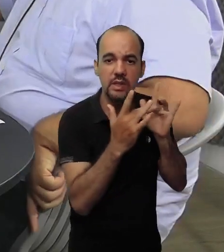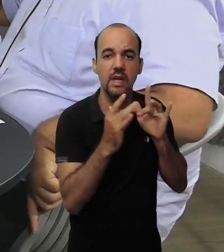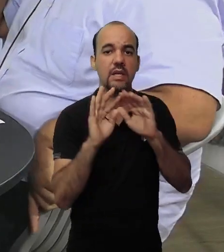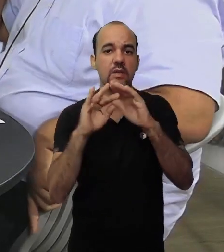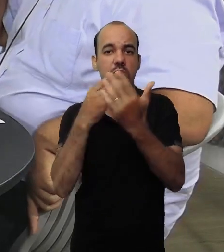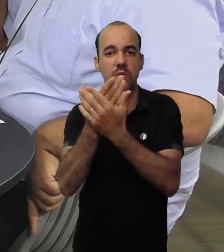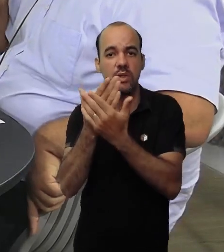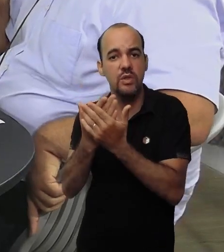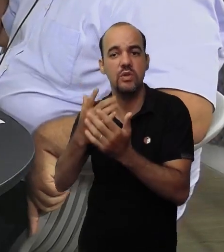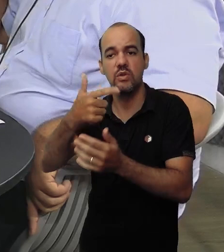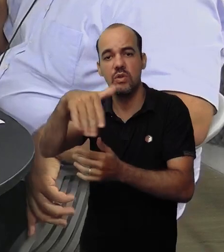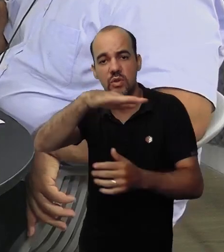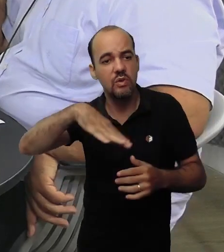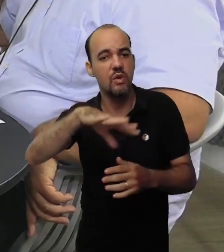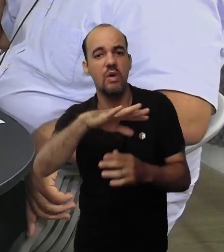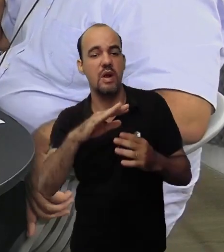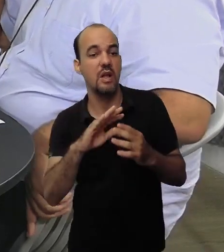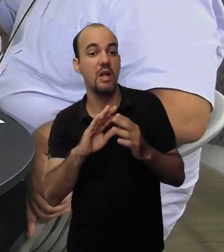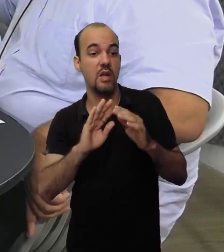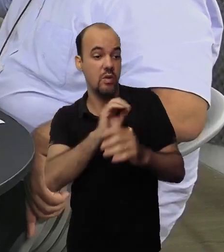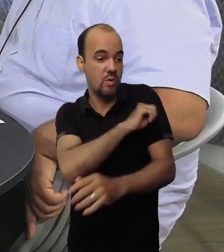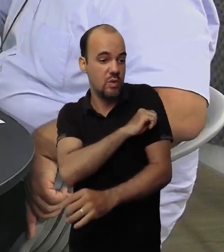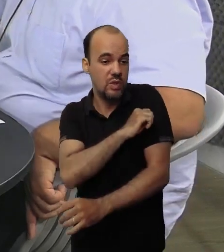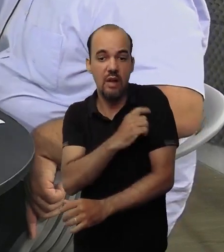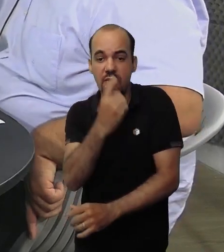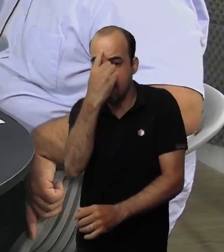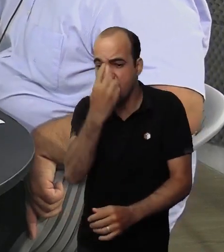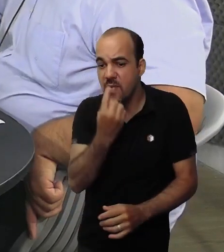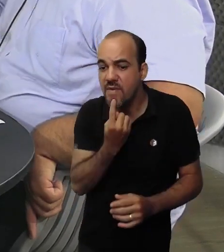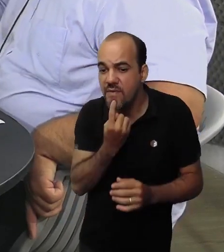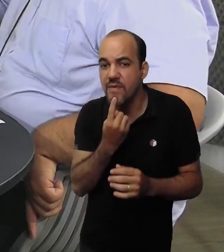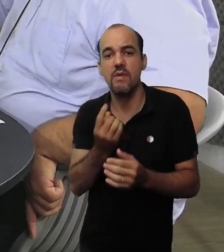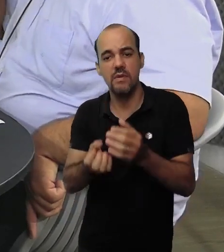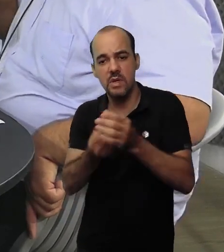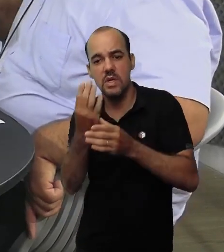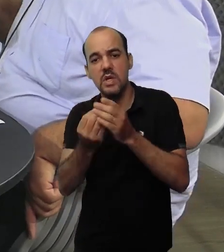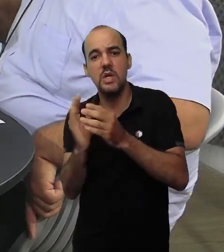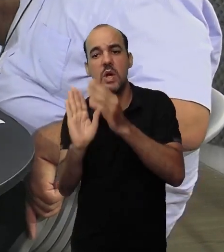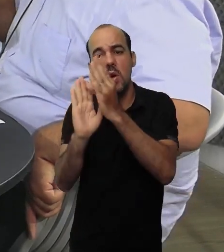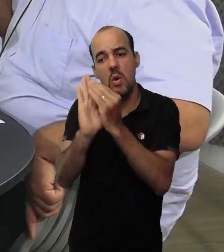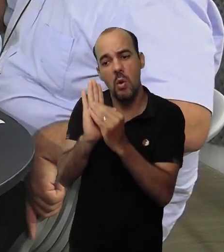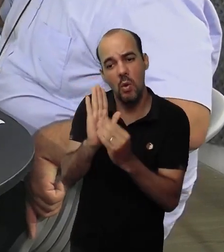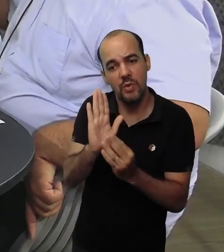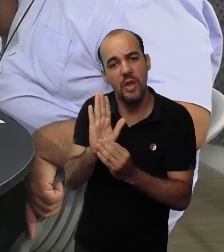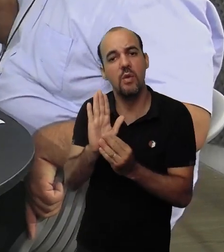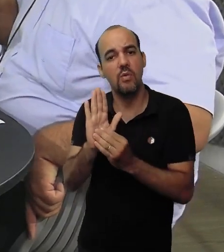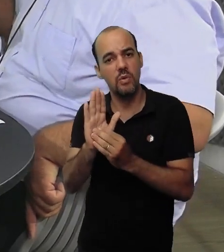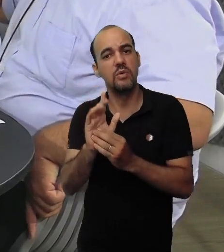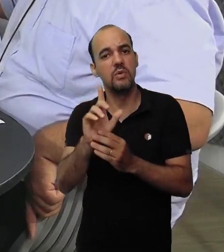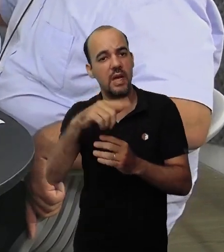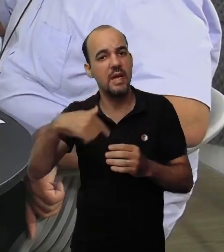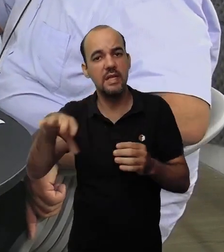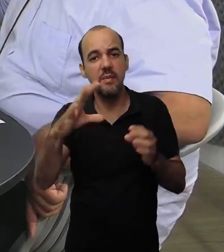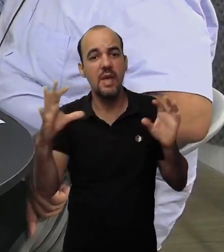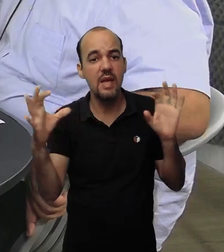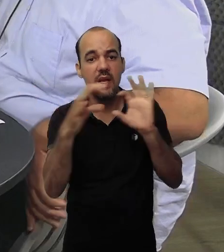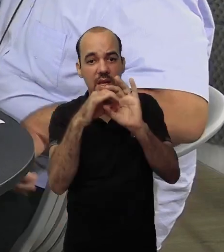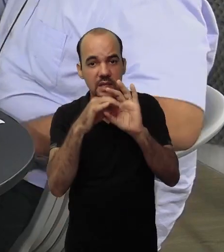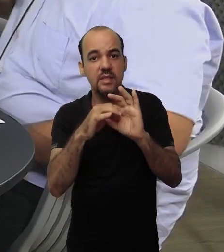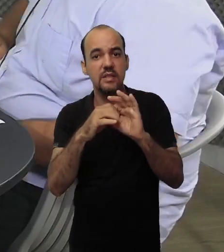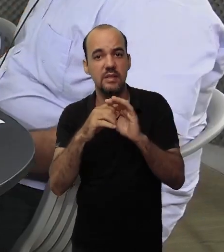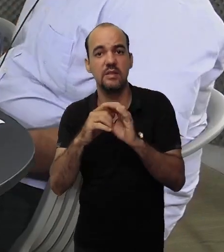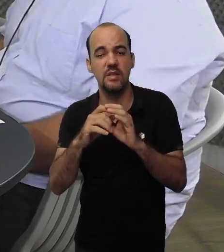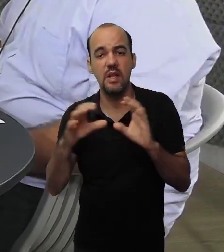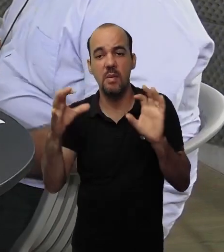esses estudantes que têm o perfil de comunicação estão produzindo conteúdo e ficam marcando a regional. Porque já identificaram que quando ele marca a regional, a